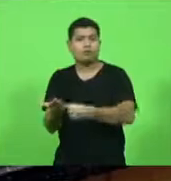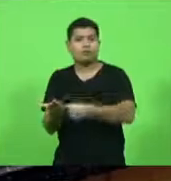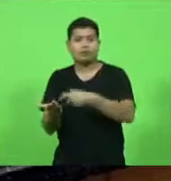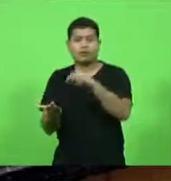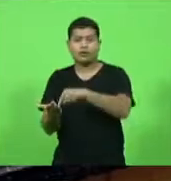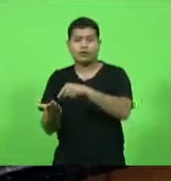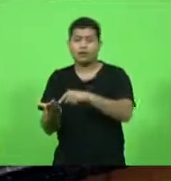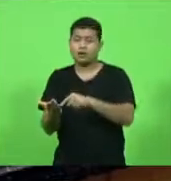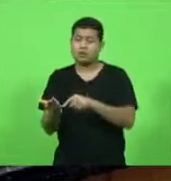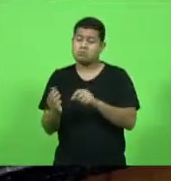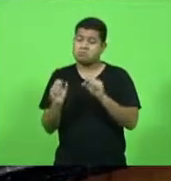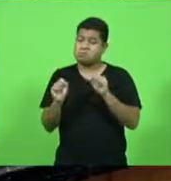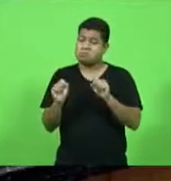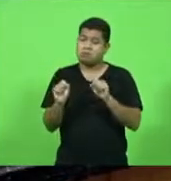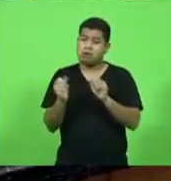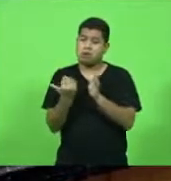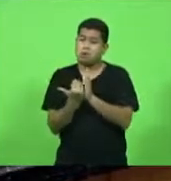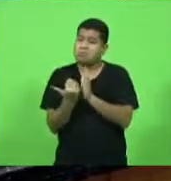uma exceção.